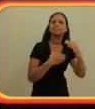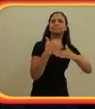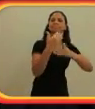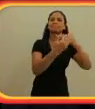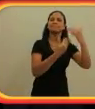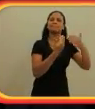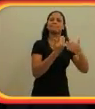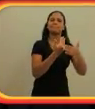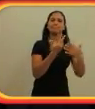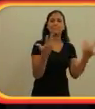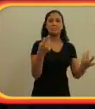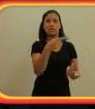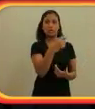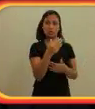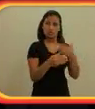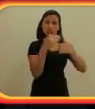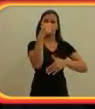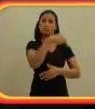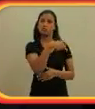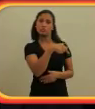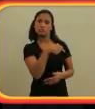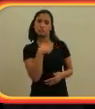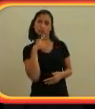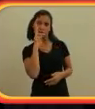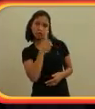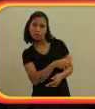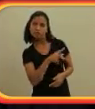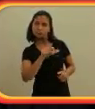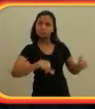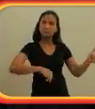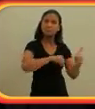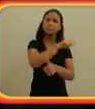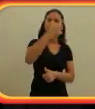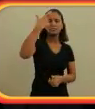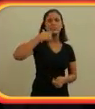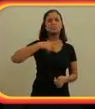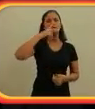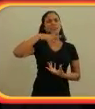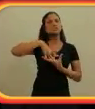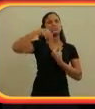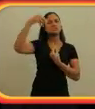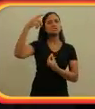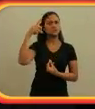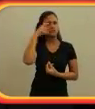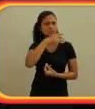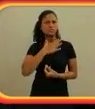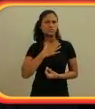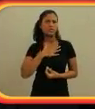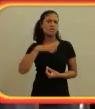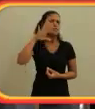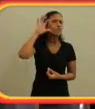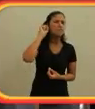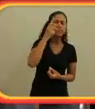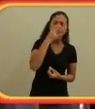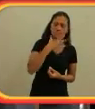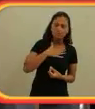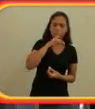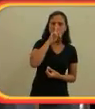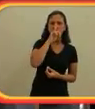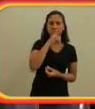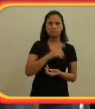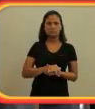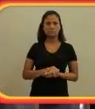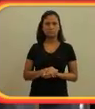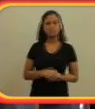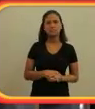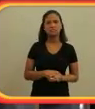gente foi construindo, quer dizer, a gente não, né? Ela foi construindo uma série de técnicas que eu vi que foi mudando. E também